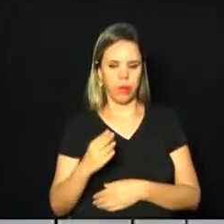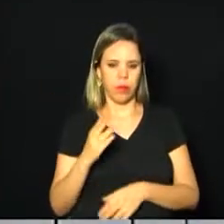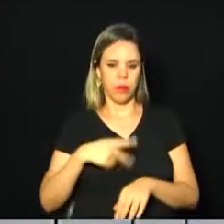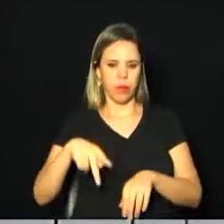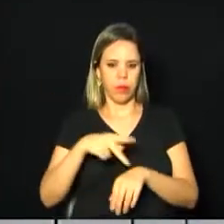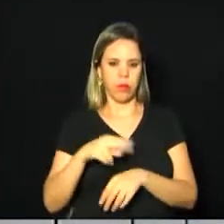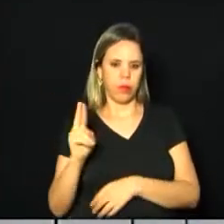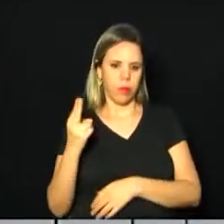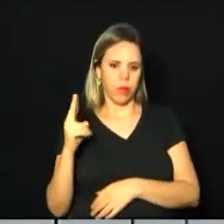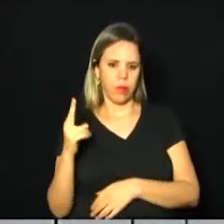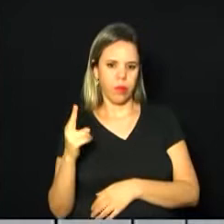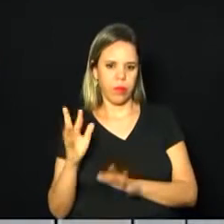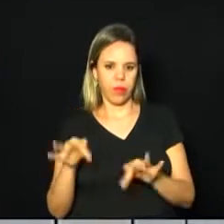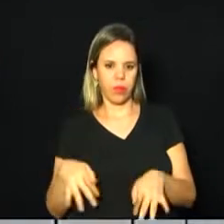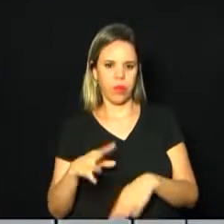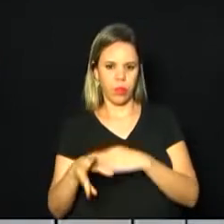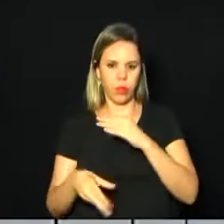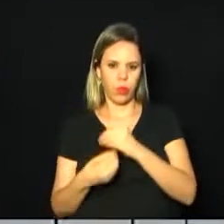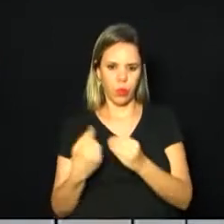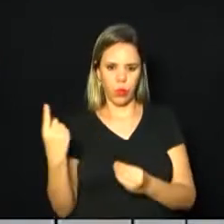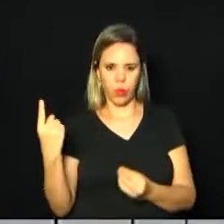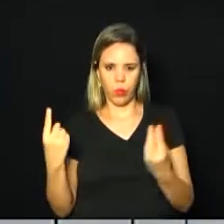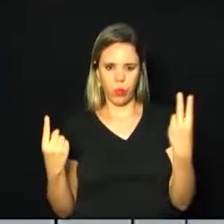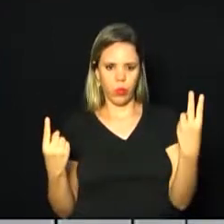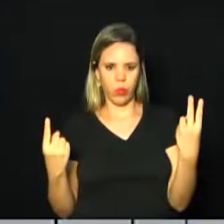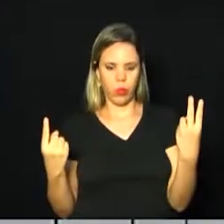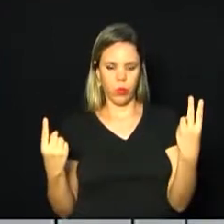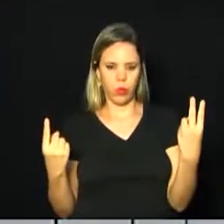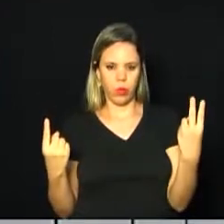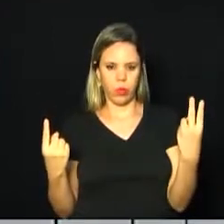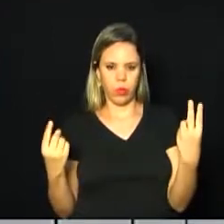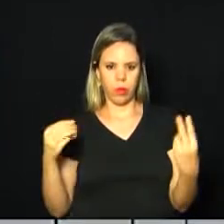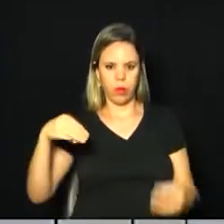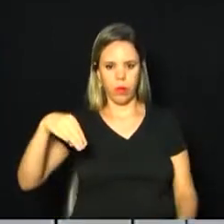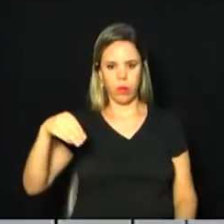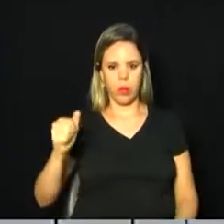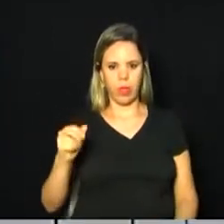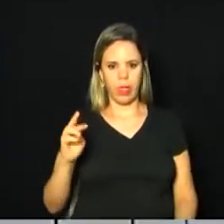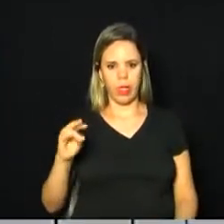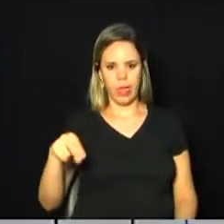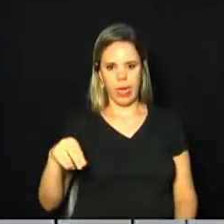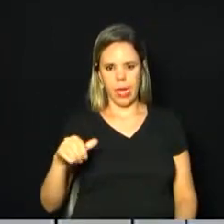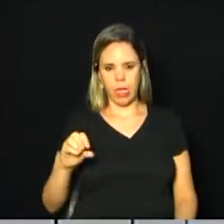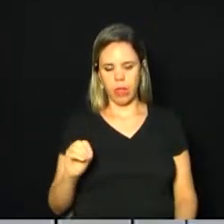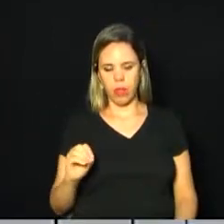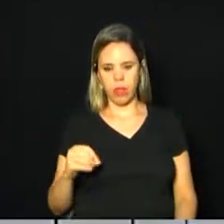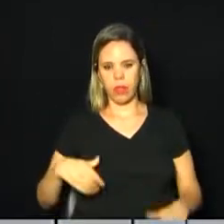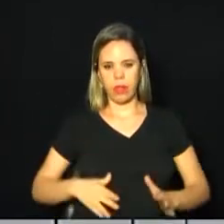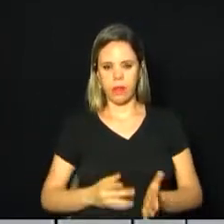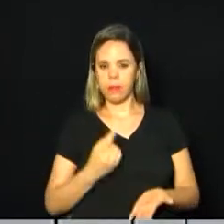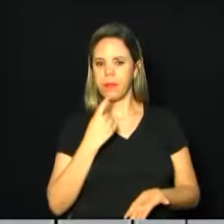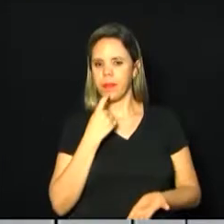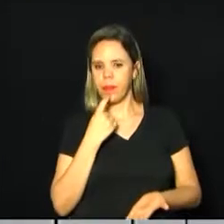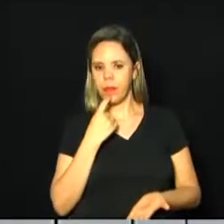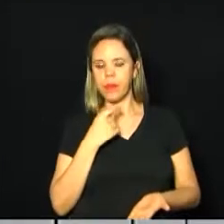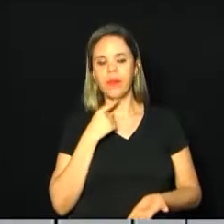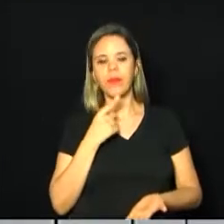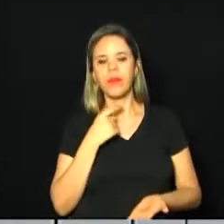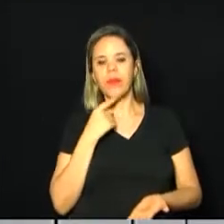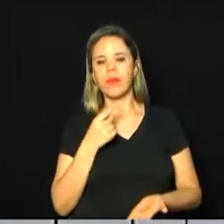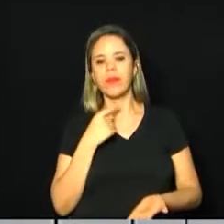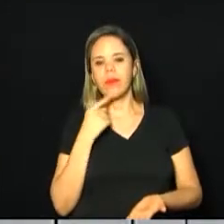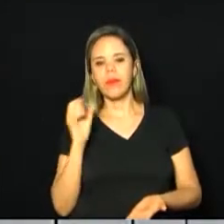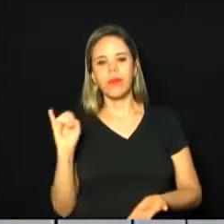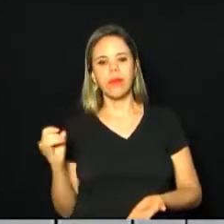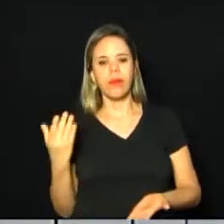na final da copa do mundo por 2 a 1 chamado de maracanaço que ele nasceu aqui em Campinas e aí é minha dúvida